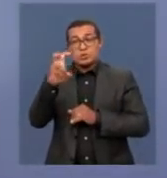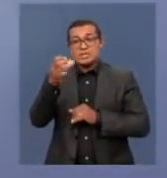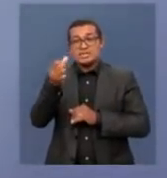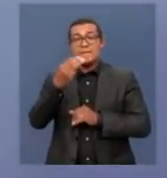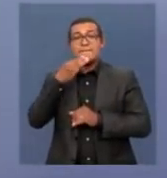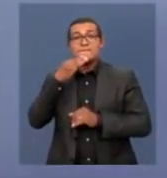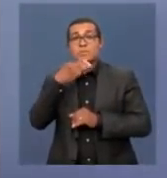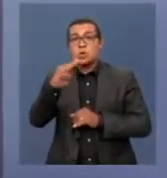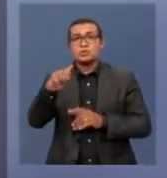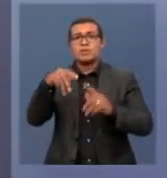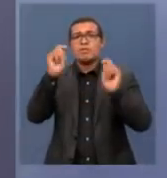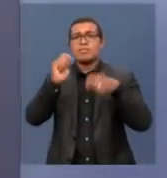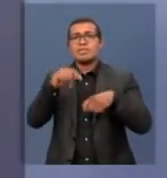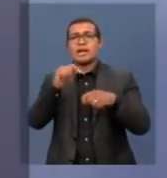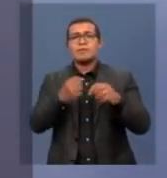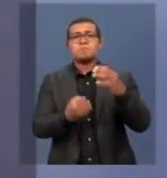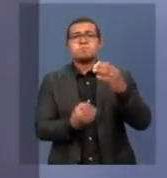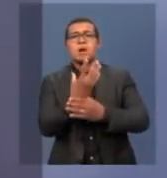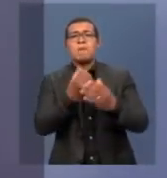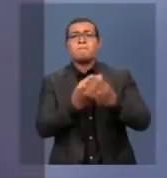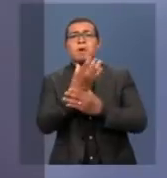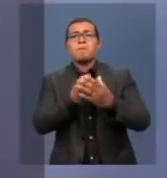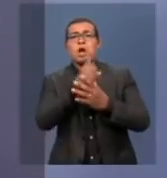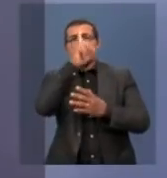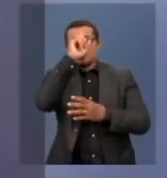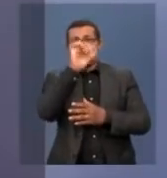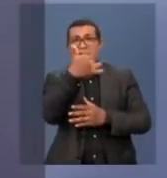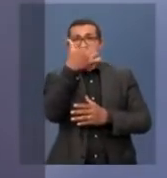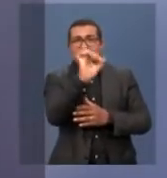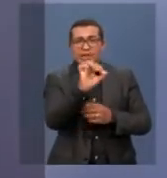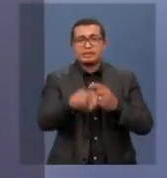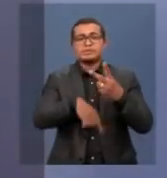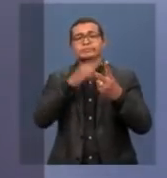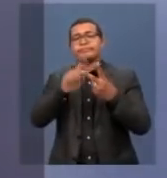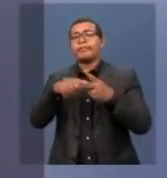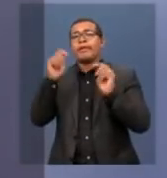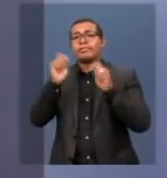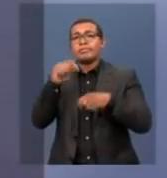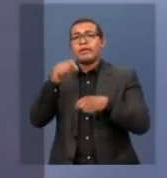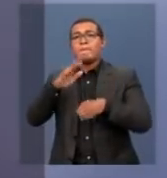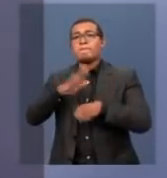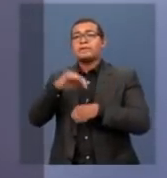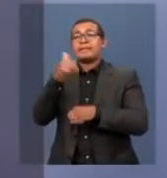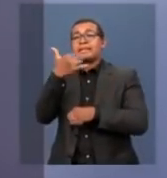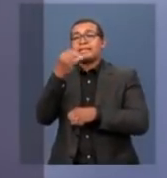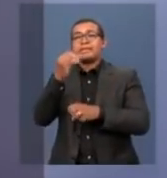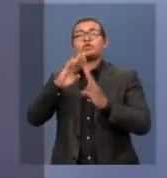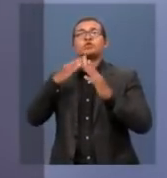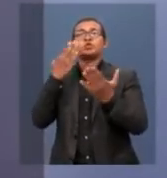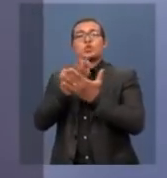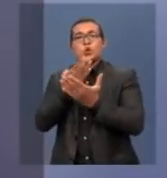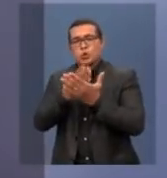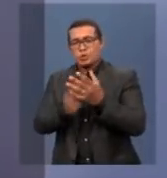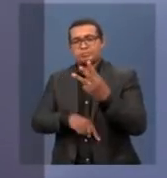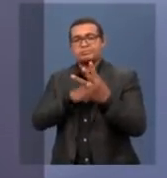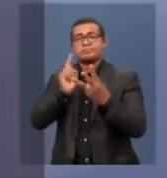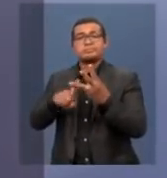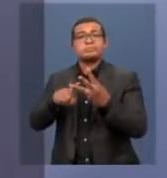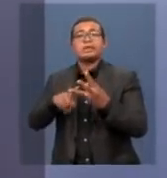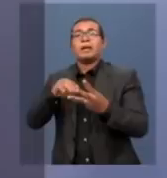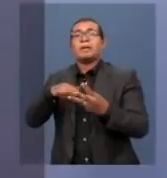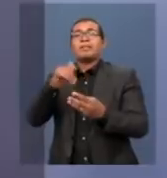dava para comprar fazer dez hospitais de 20 milhões dá pra fazer mas 10 da escola de 4 milhões dá pra fazer